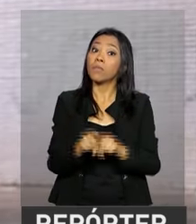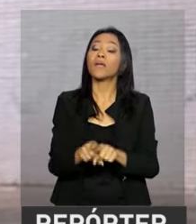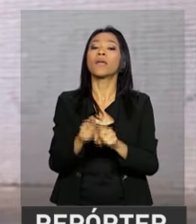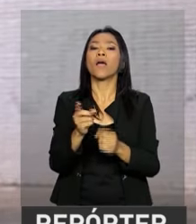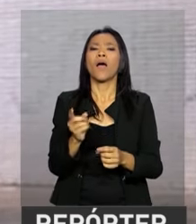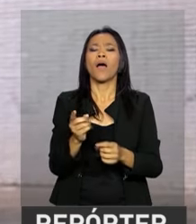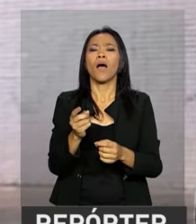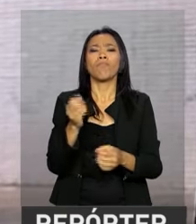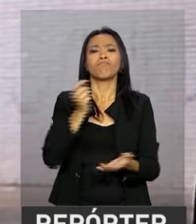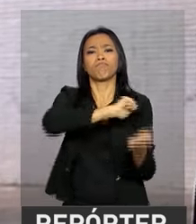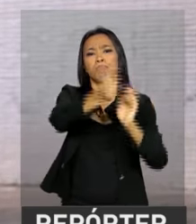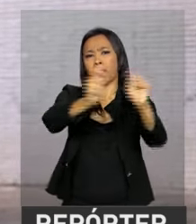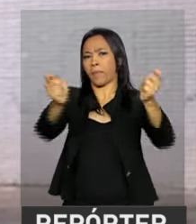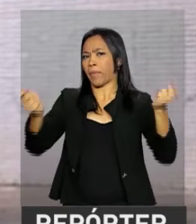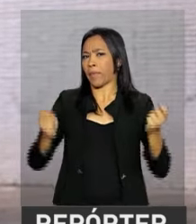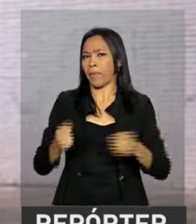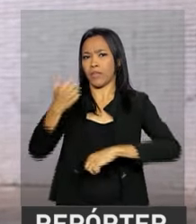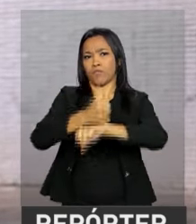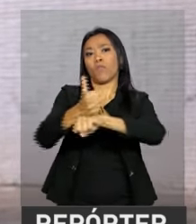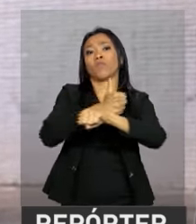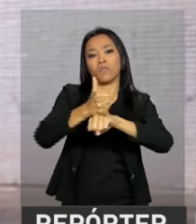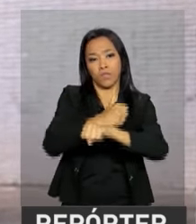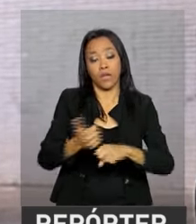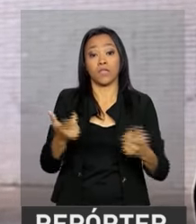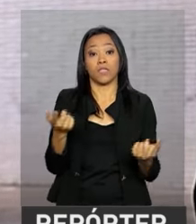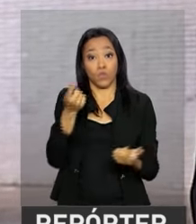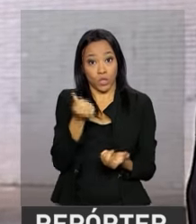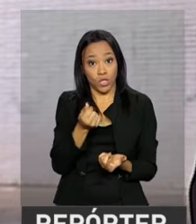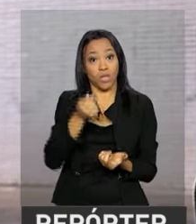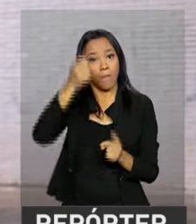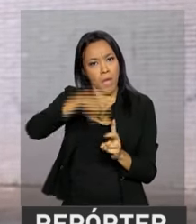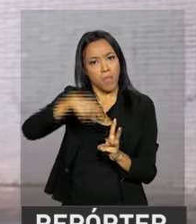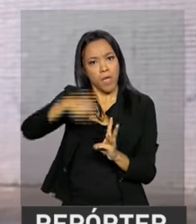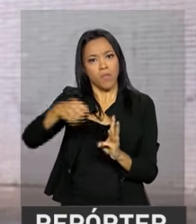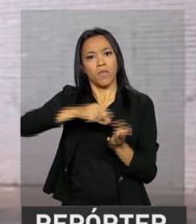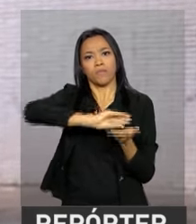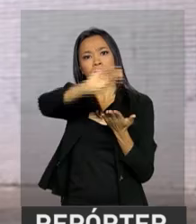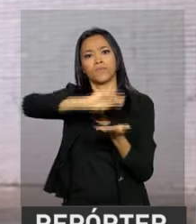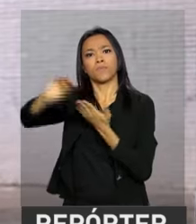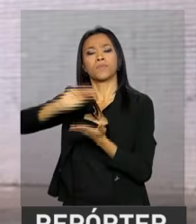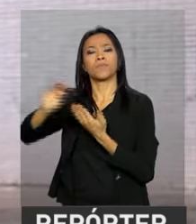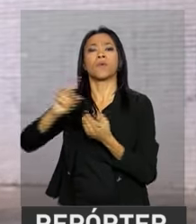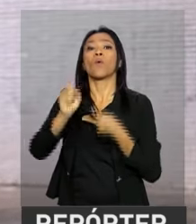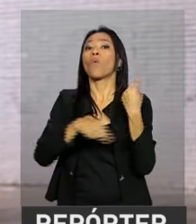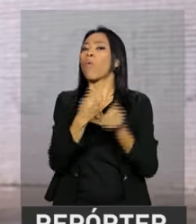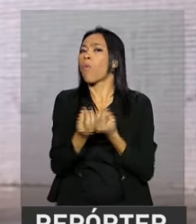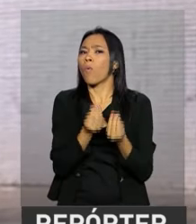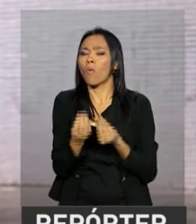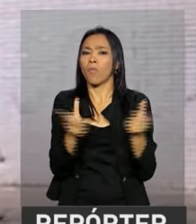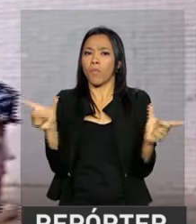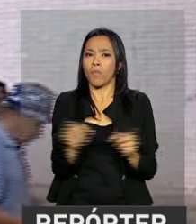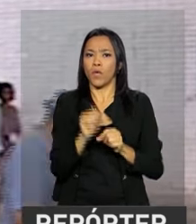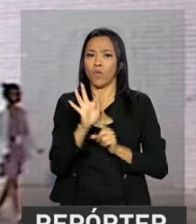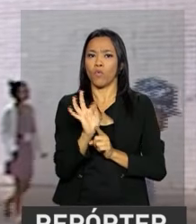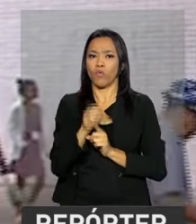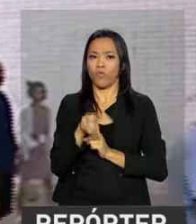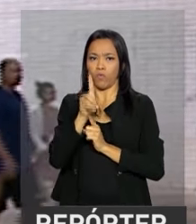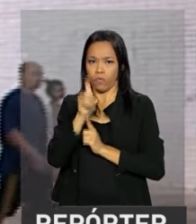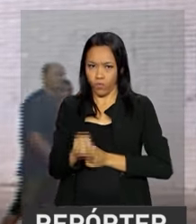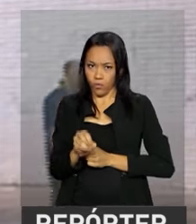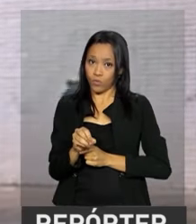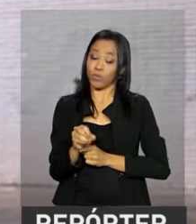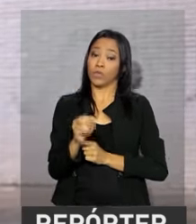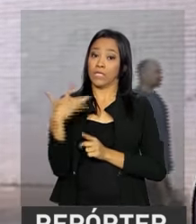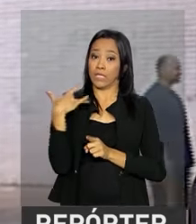dos agentes o envio desses recursos é feito mensalmente por meio de transferência do Fundo Nacional de saúde aos Fundos